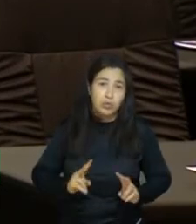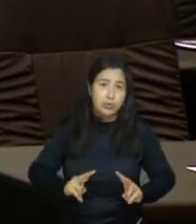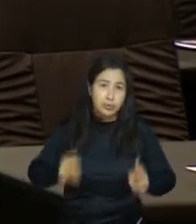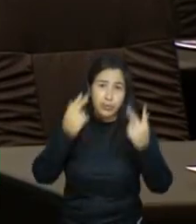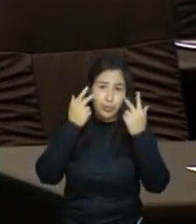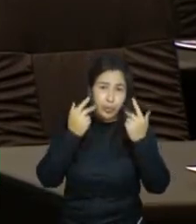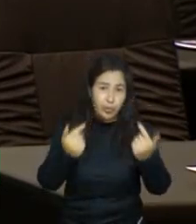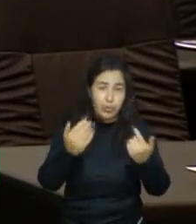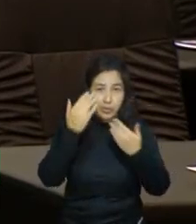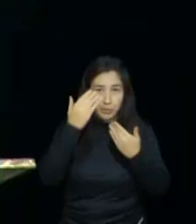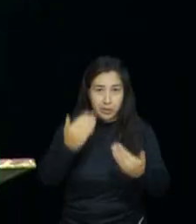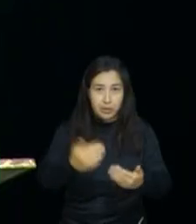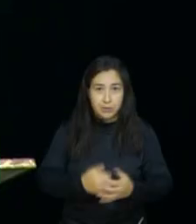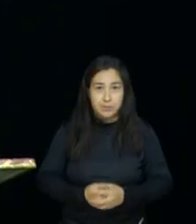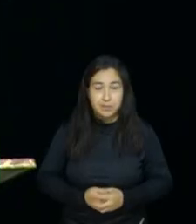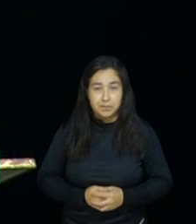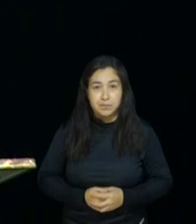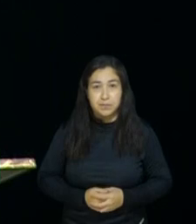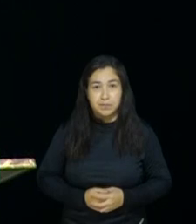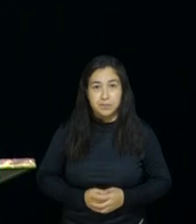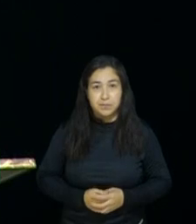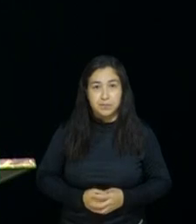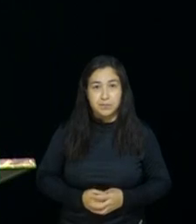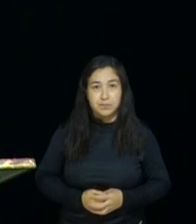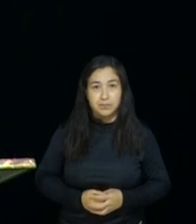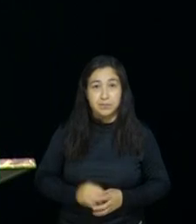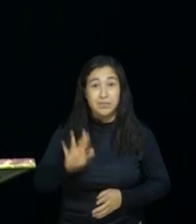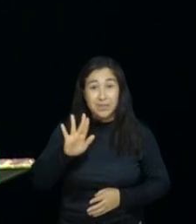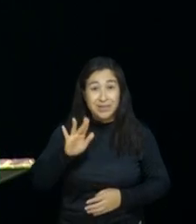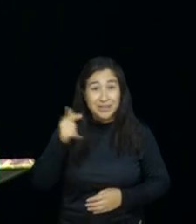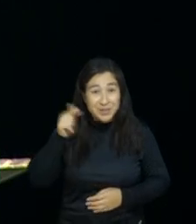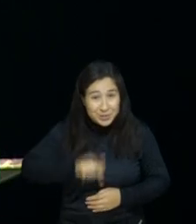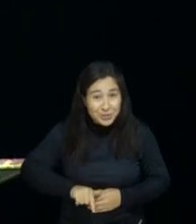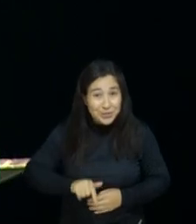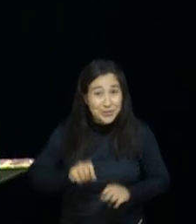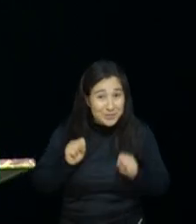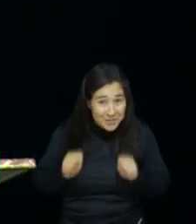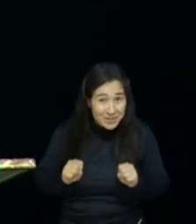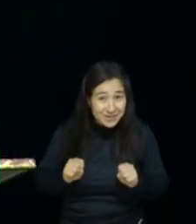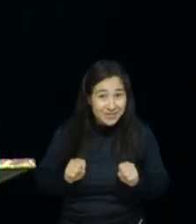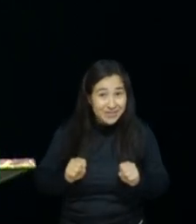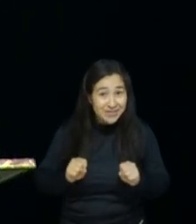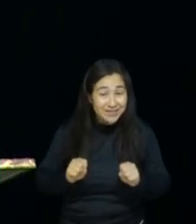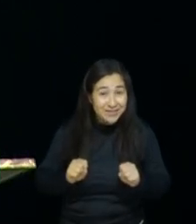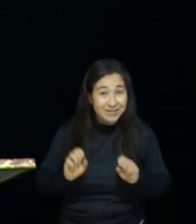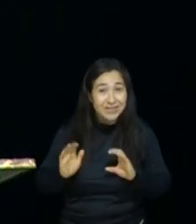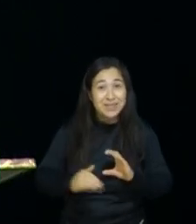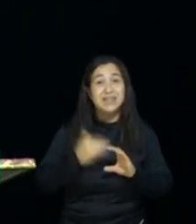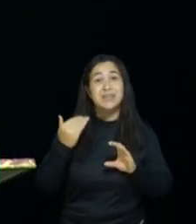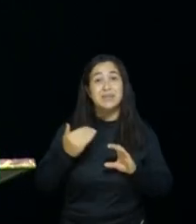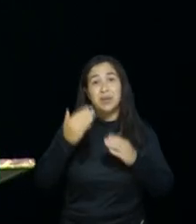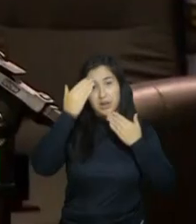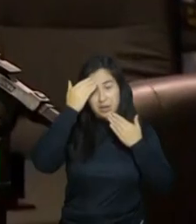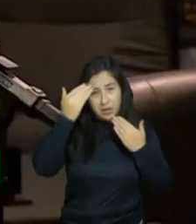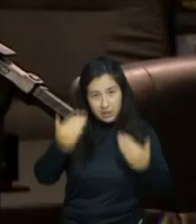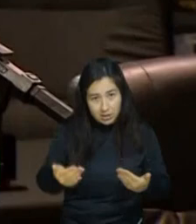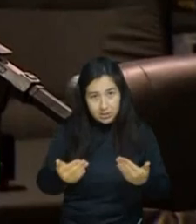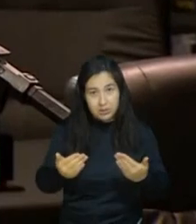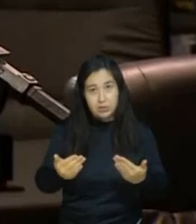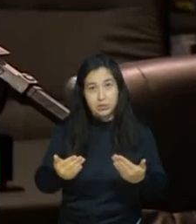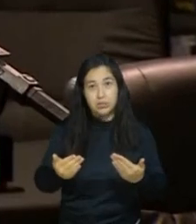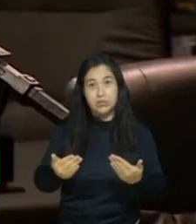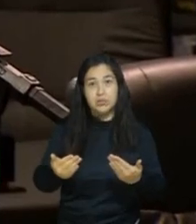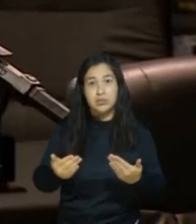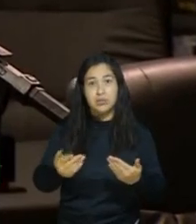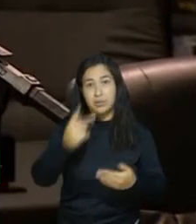pela parte. Deputado Sorato, se me permitir ainda a sua gentileza, acabo de receber aqui, agradeço a